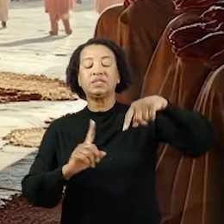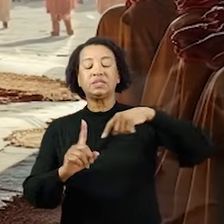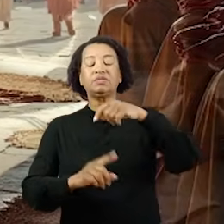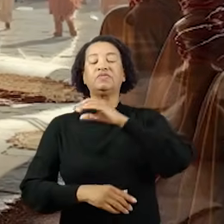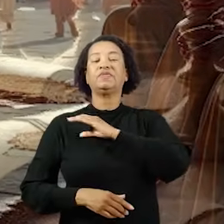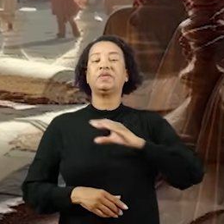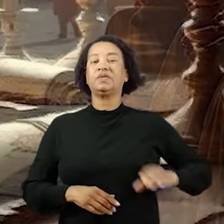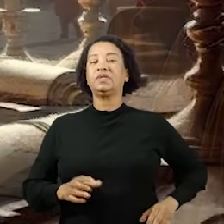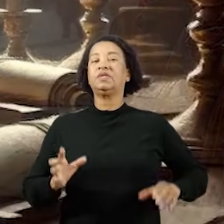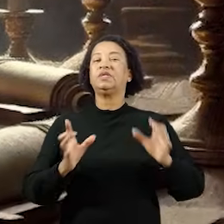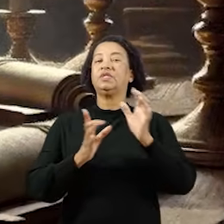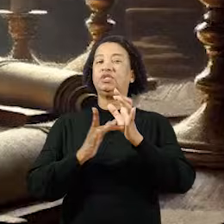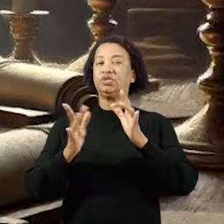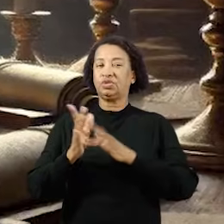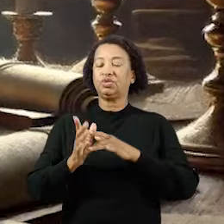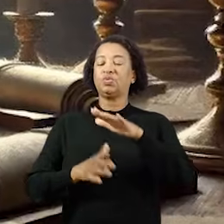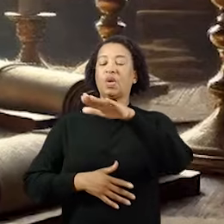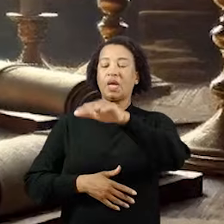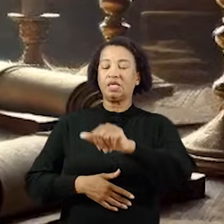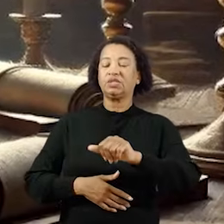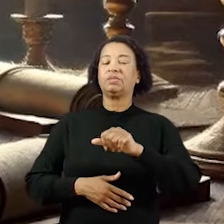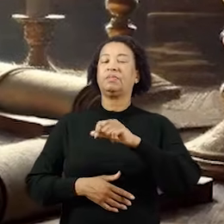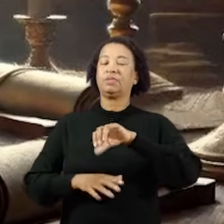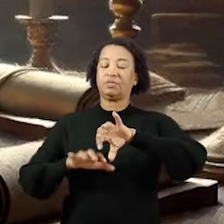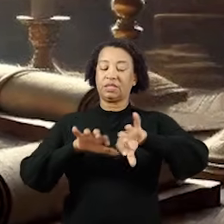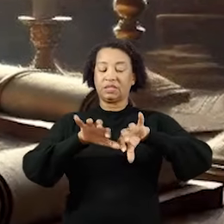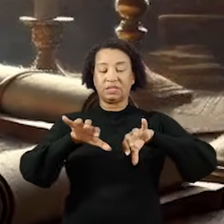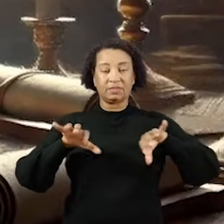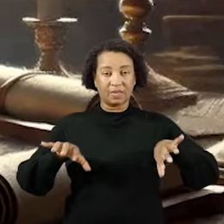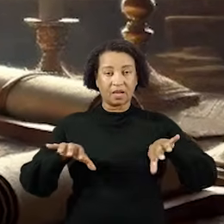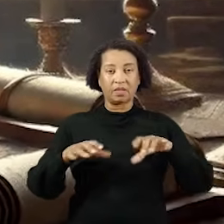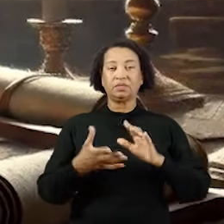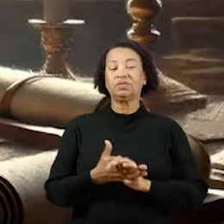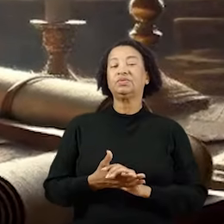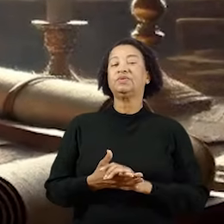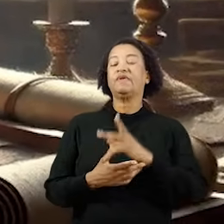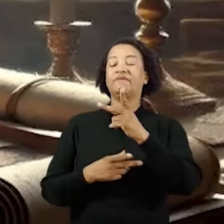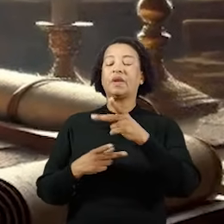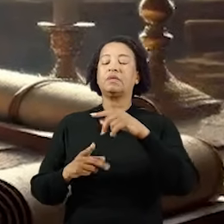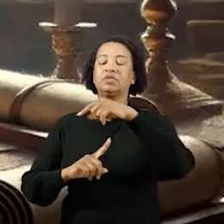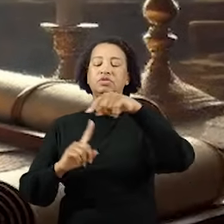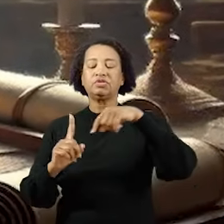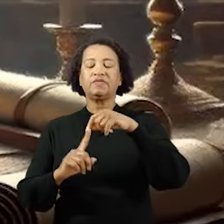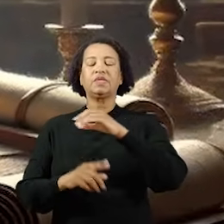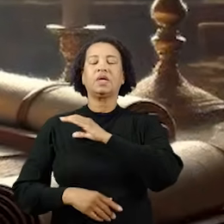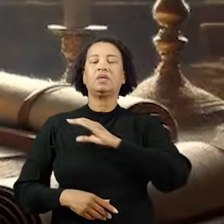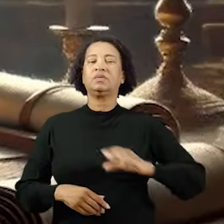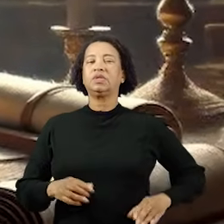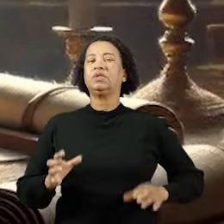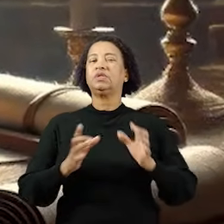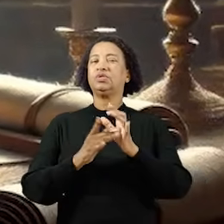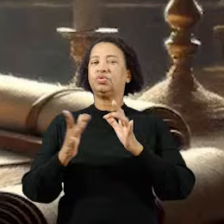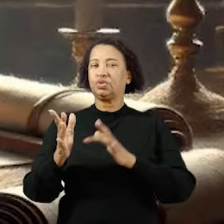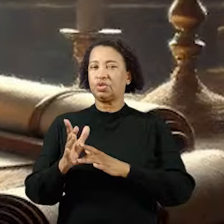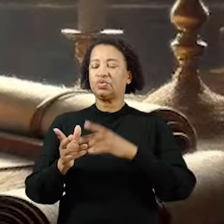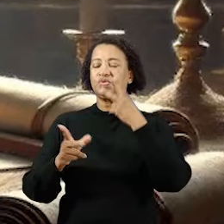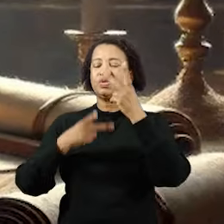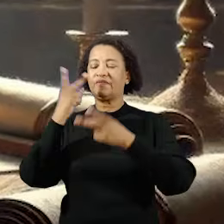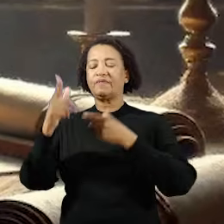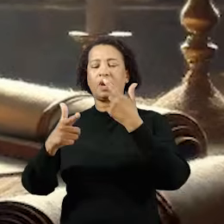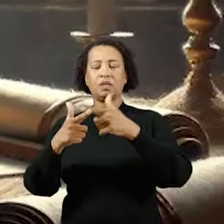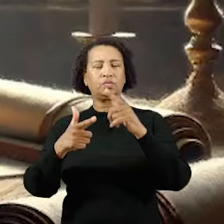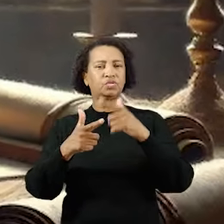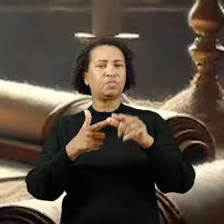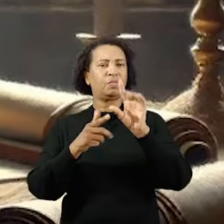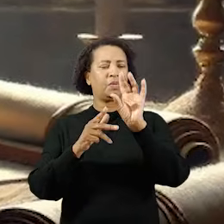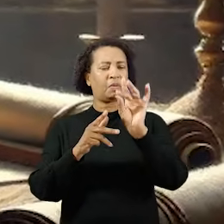e chamados para serem santos, e depois de declará-los santificados em Cristo Jesus, começa a descrever os problemas que eles